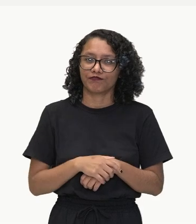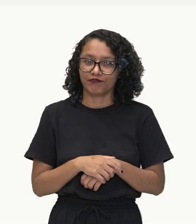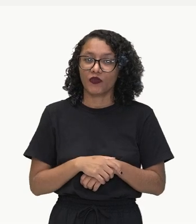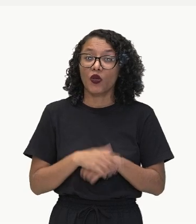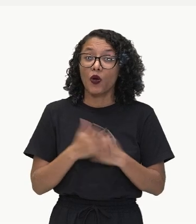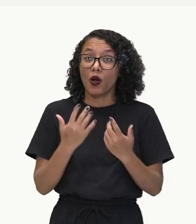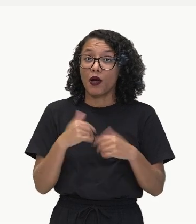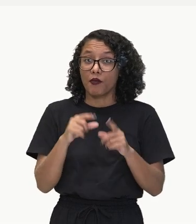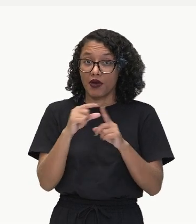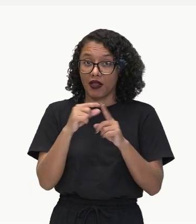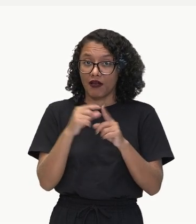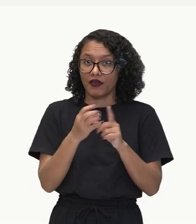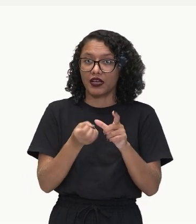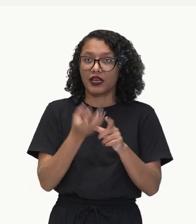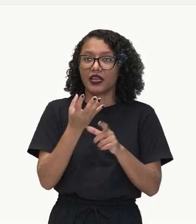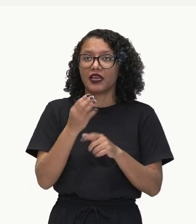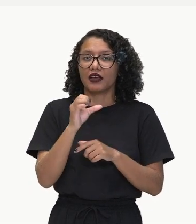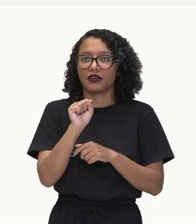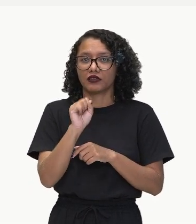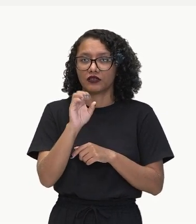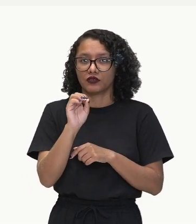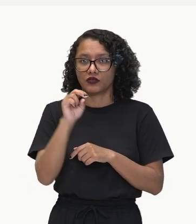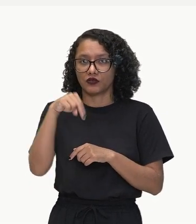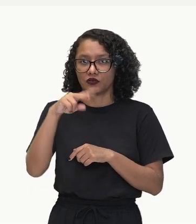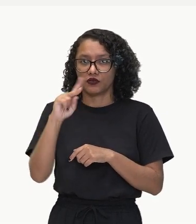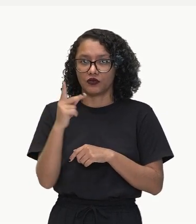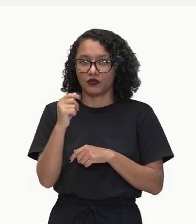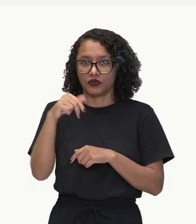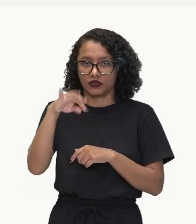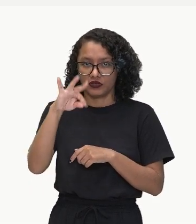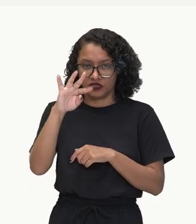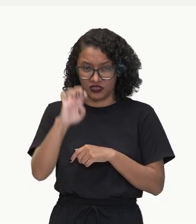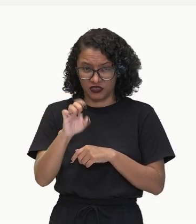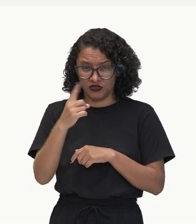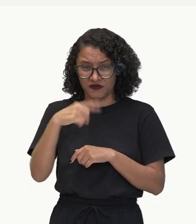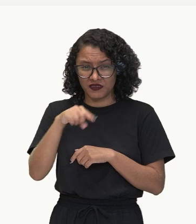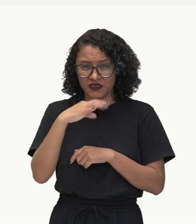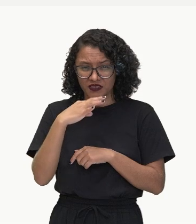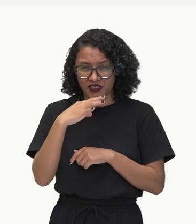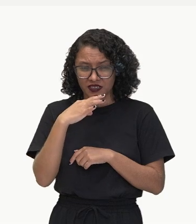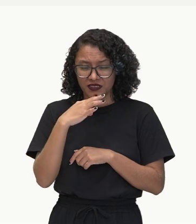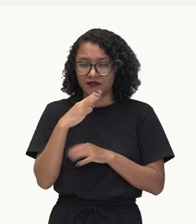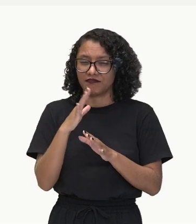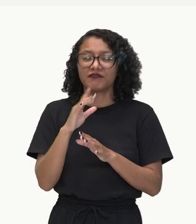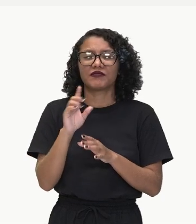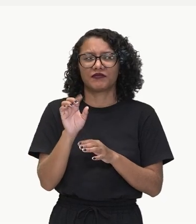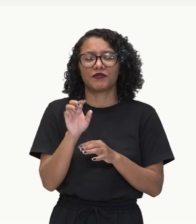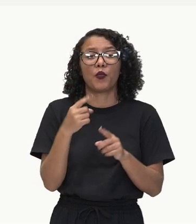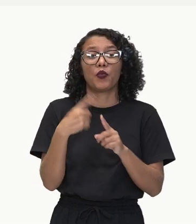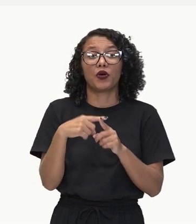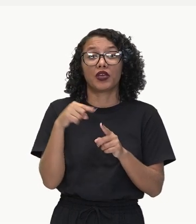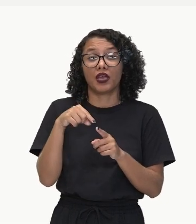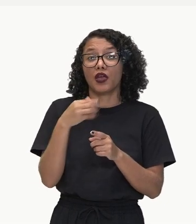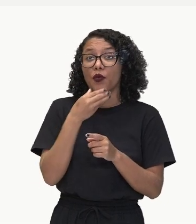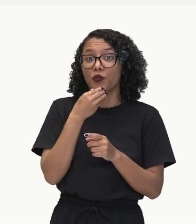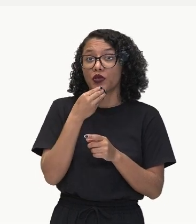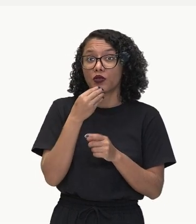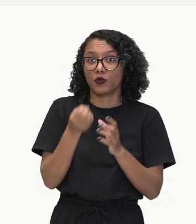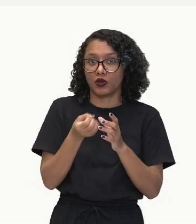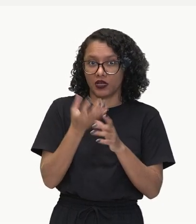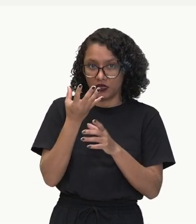que ele cria aqui, ó. Você conhece essa palavra? Não, né? Com certeza ele criou essa palavra. Vou me permitir ser